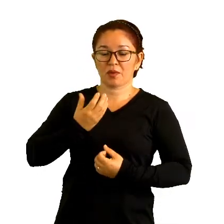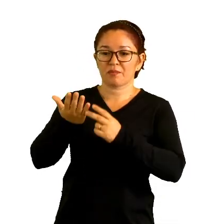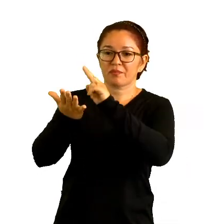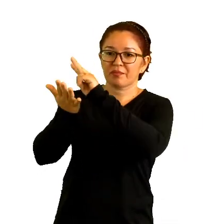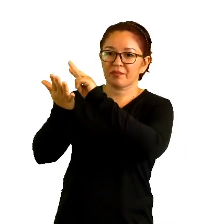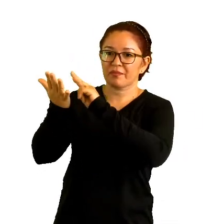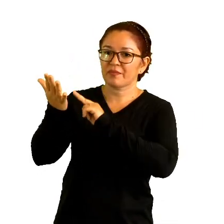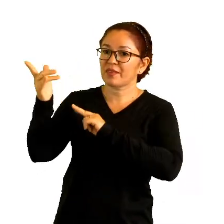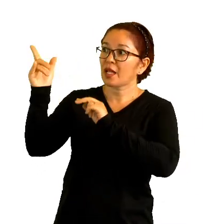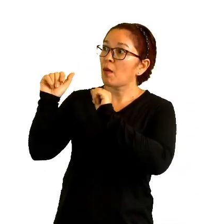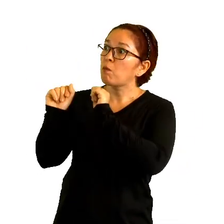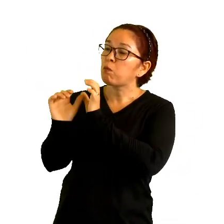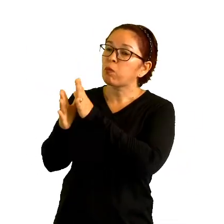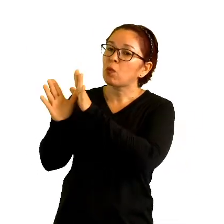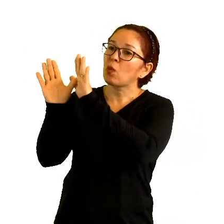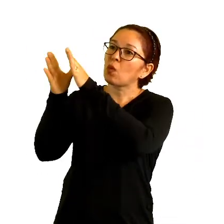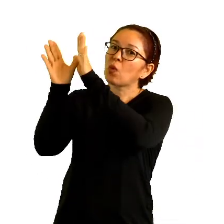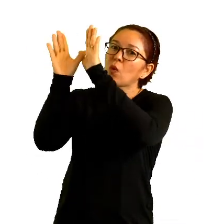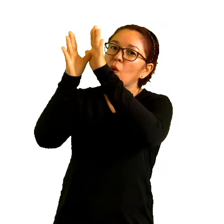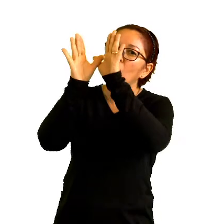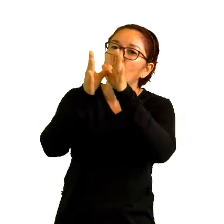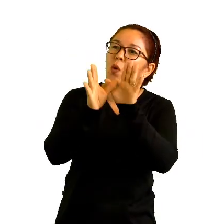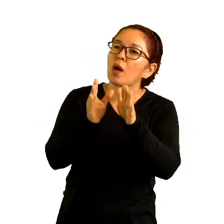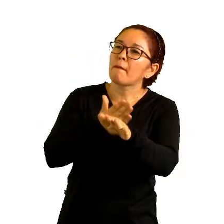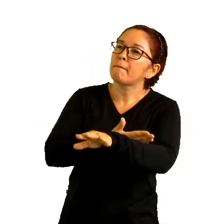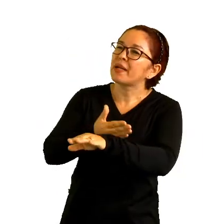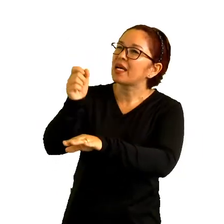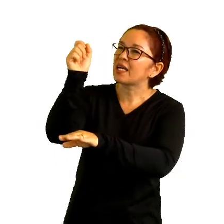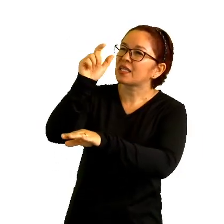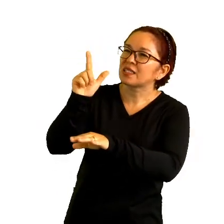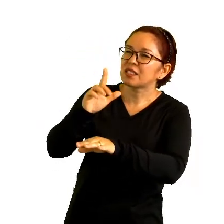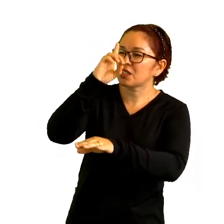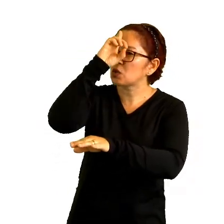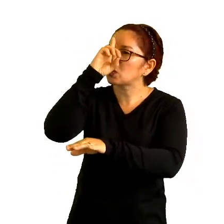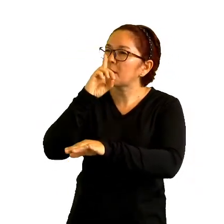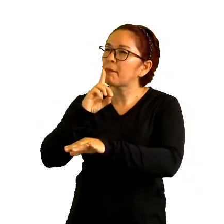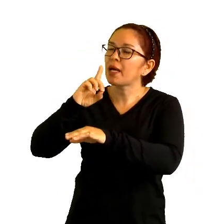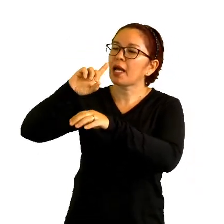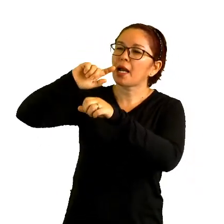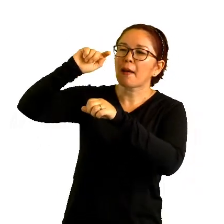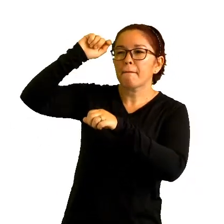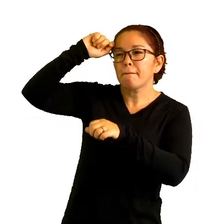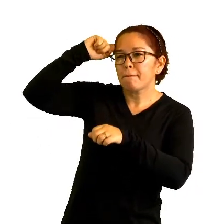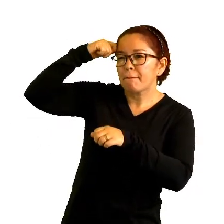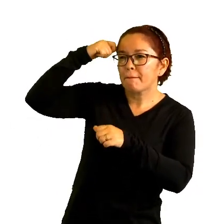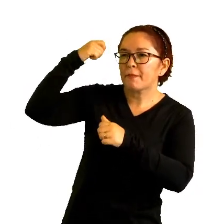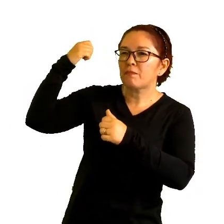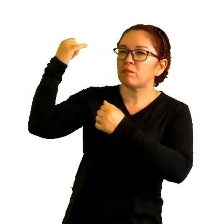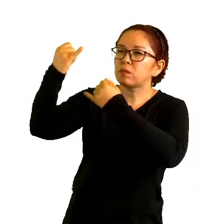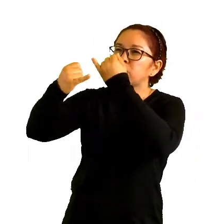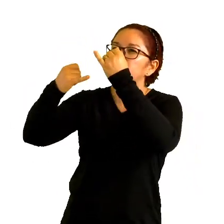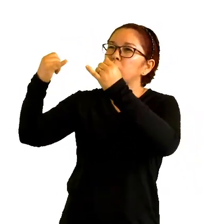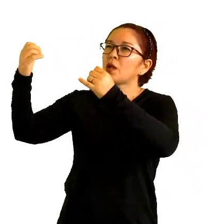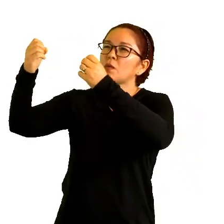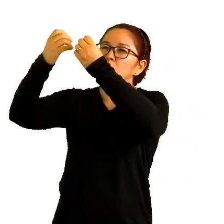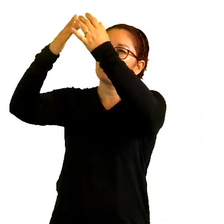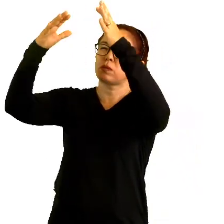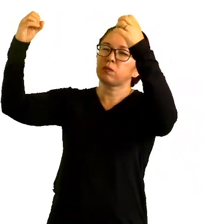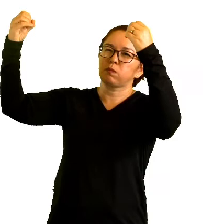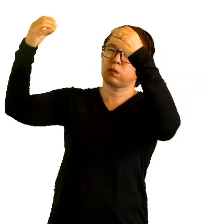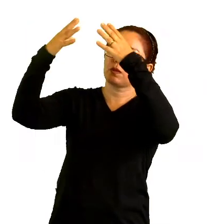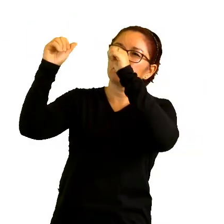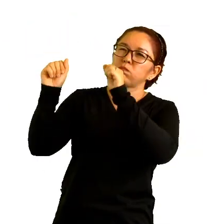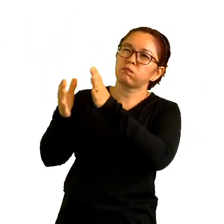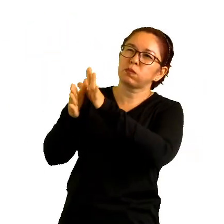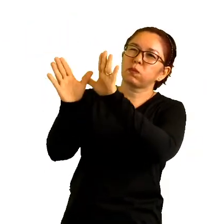As borboletas, brancas, azuis, amarelas e pretas, brincam na luz as belas